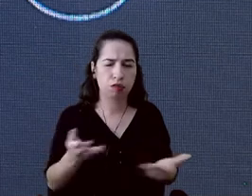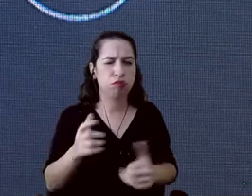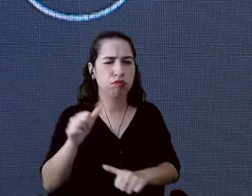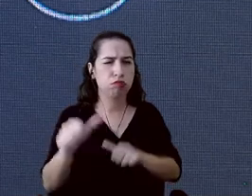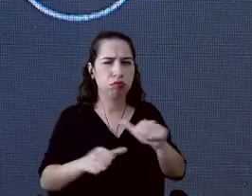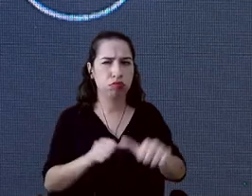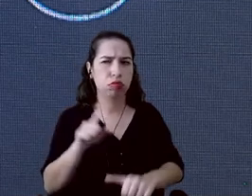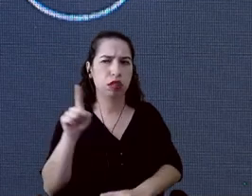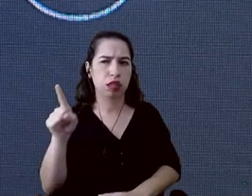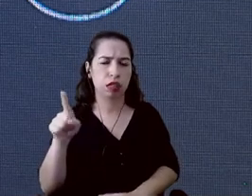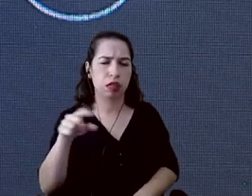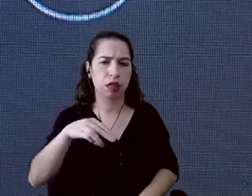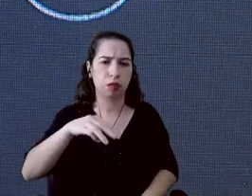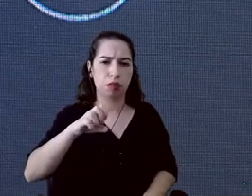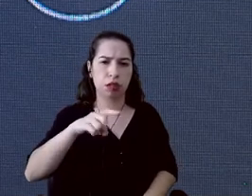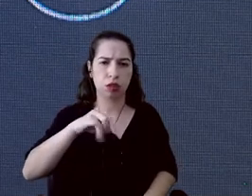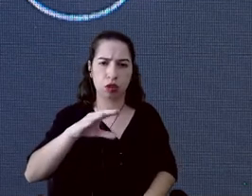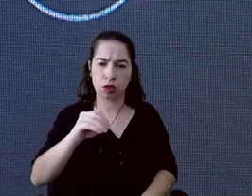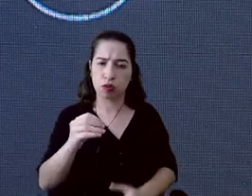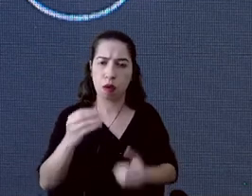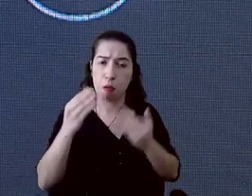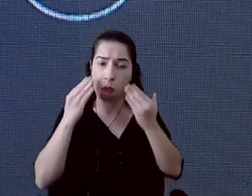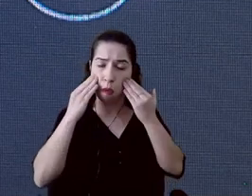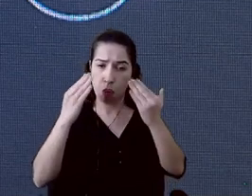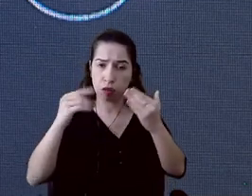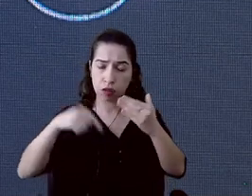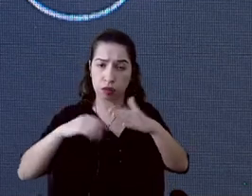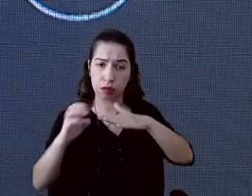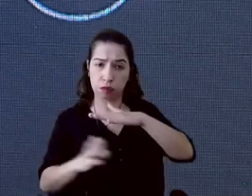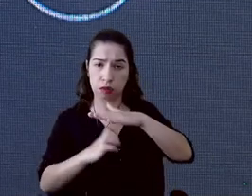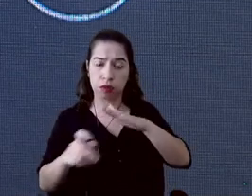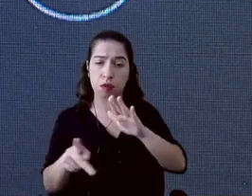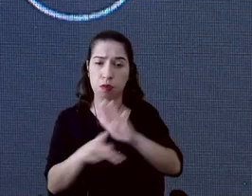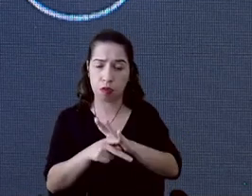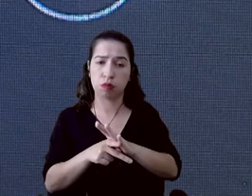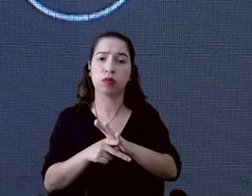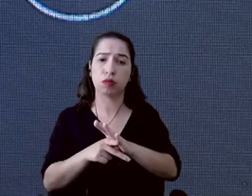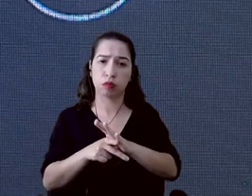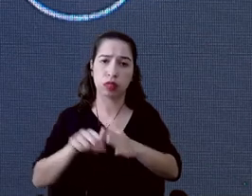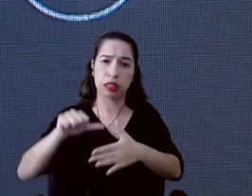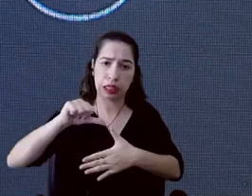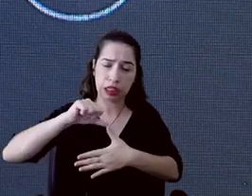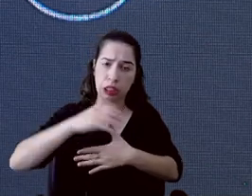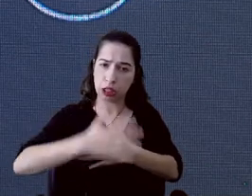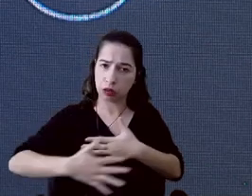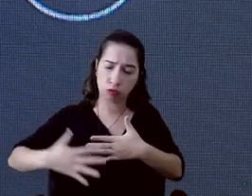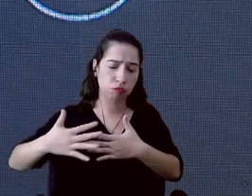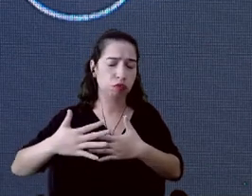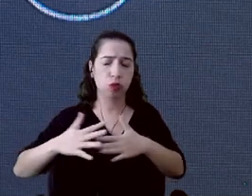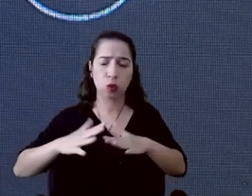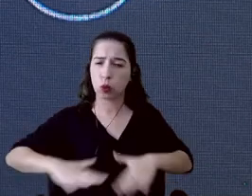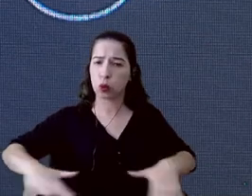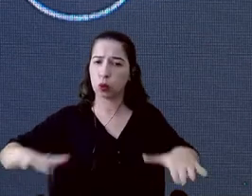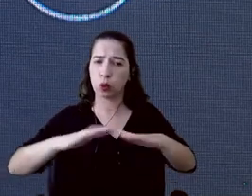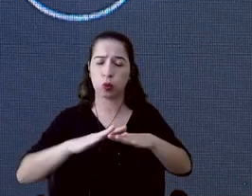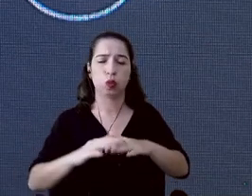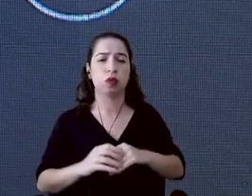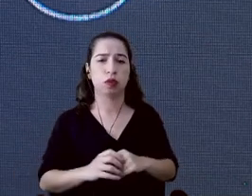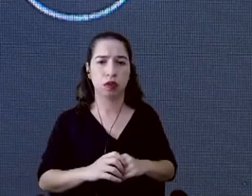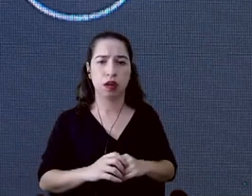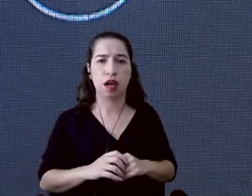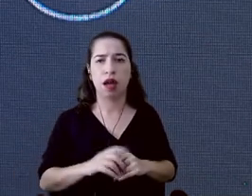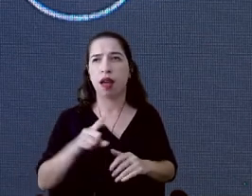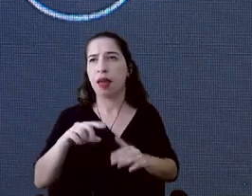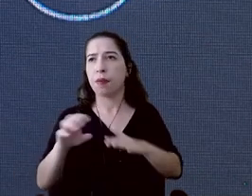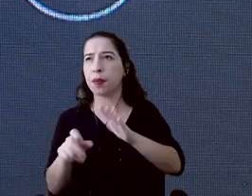para mostrar assim que bem que é uma empresa latino-americana que faz Latino América como um todo não é uma empresa de uns brasileiros